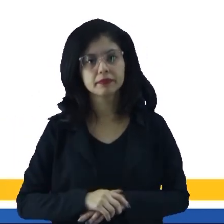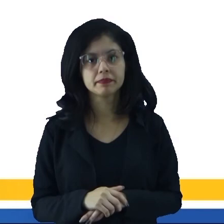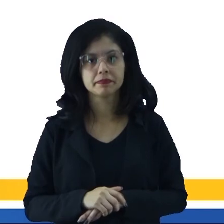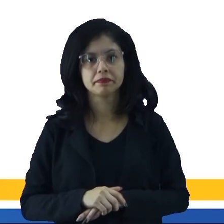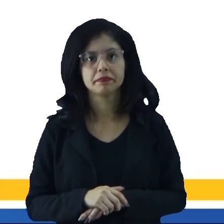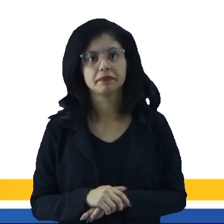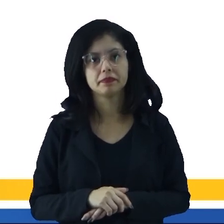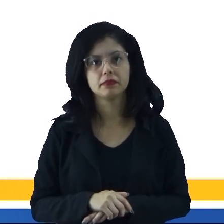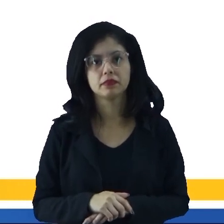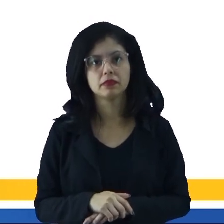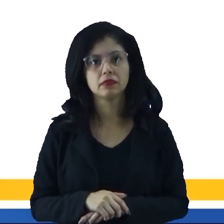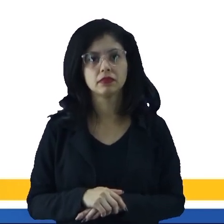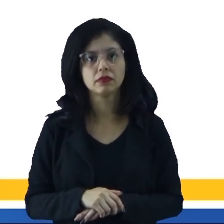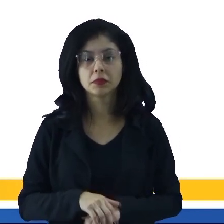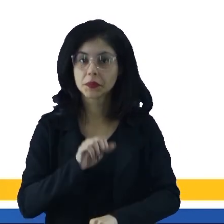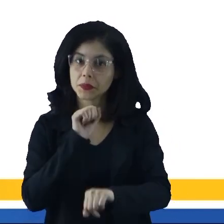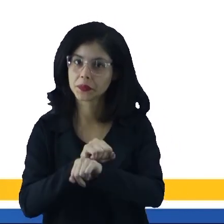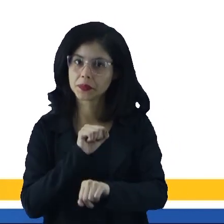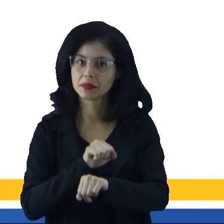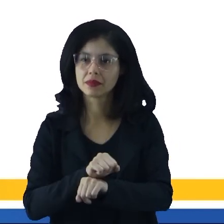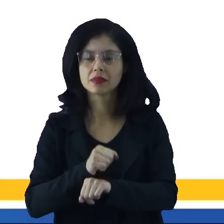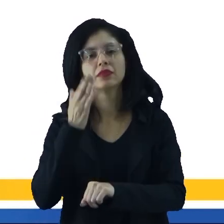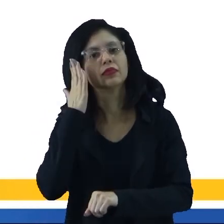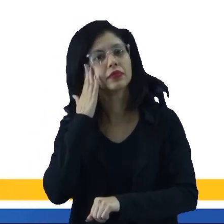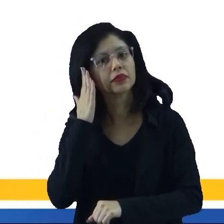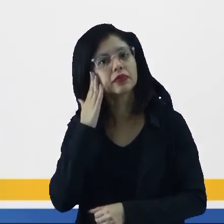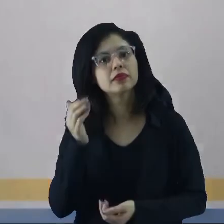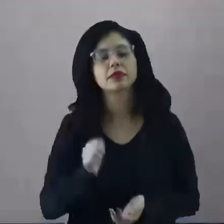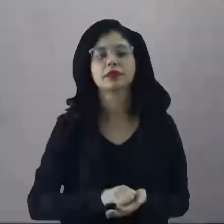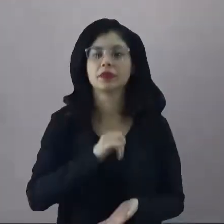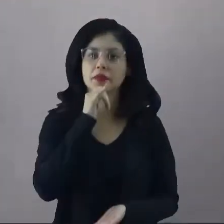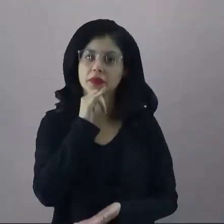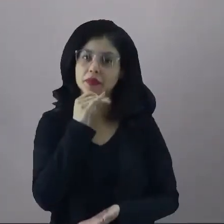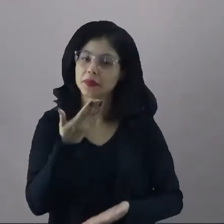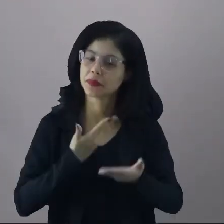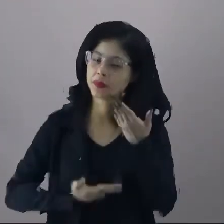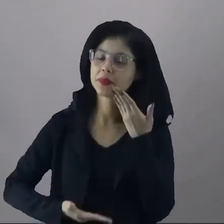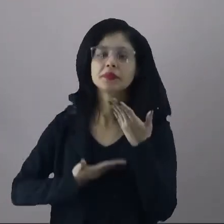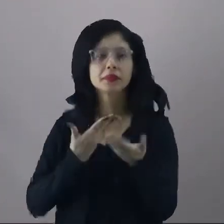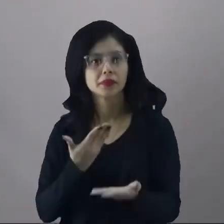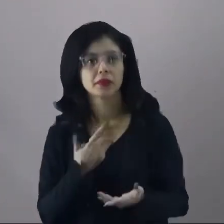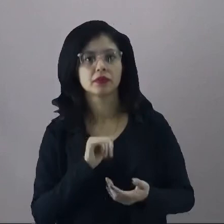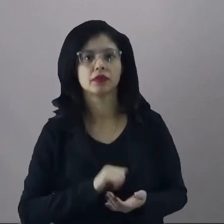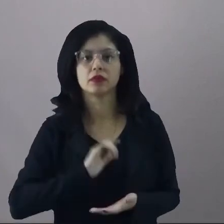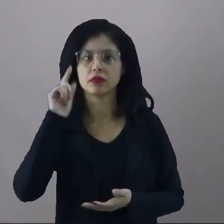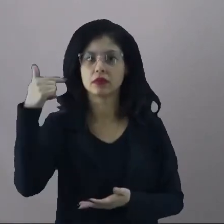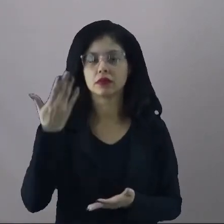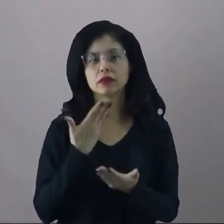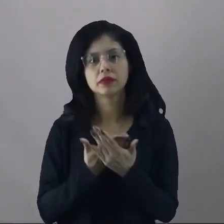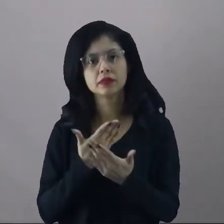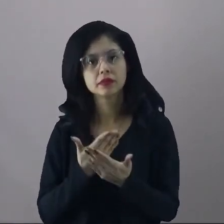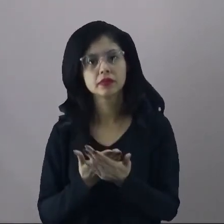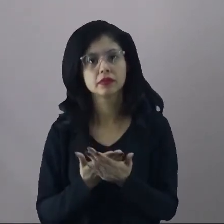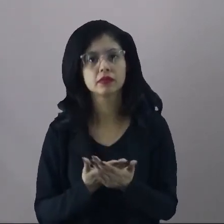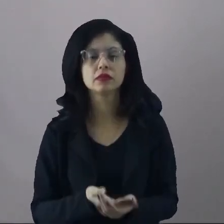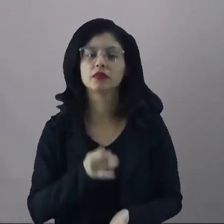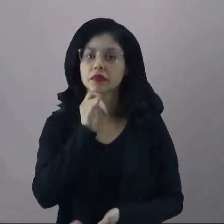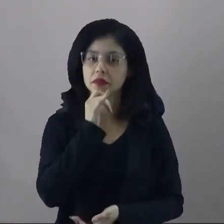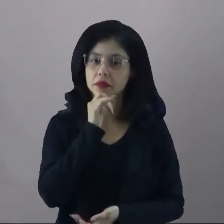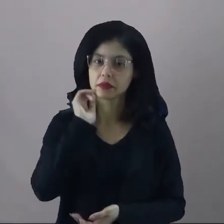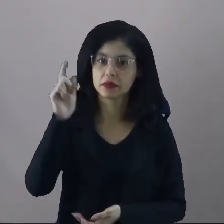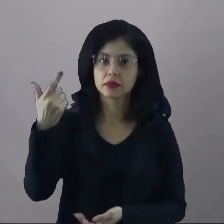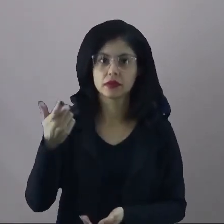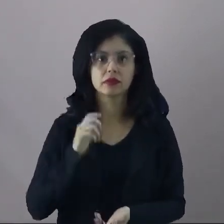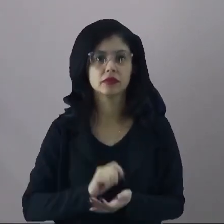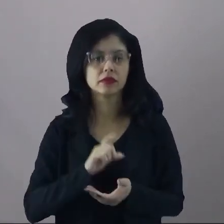forma, tá? Eu espero que você tenha compreendido esses exemplos que eu compartilhei, tá? Na próxima aula eu vou ver outros exemplos com vocês e